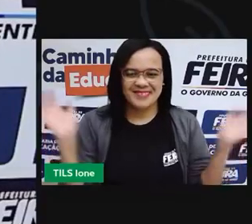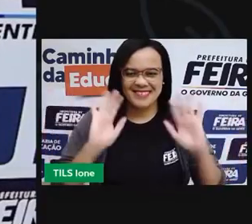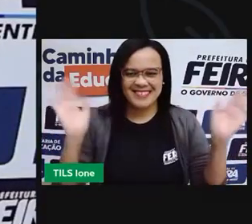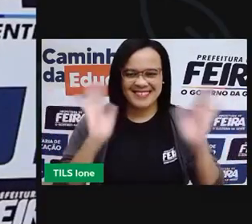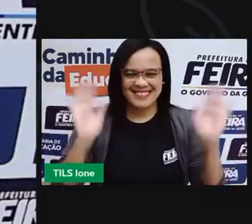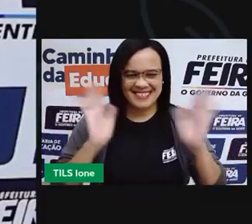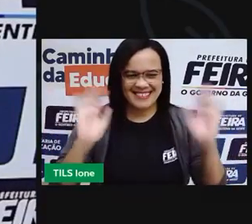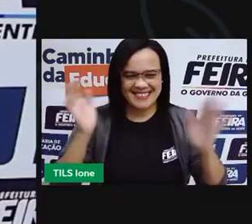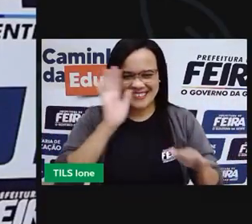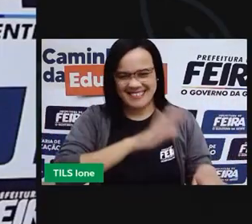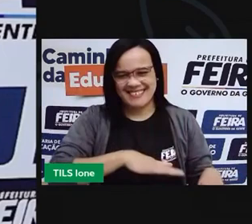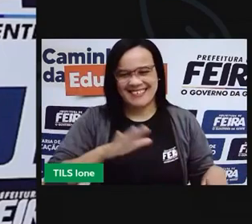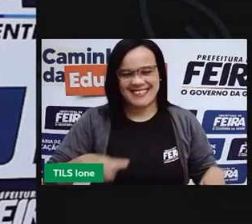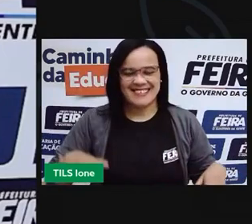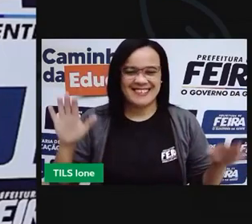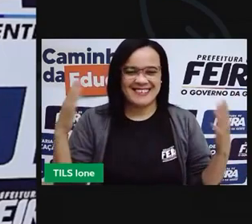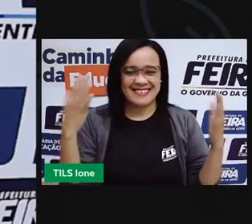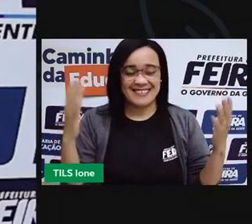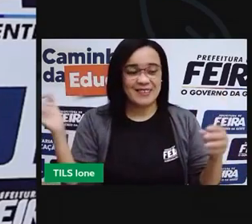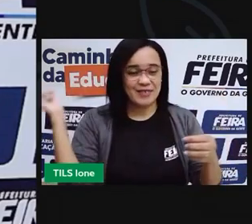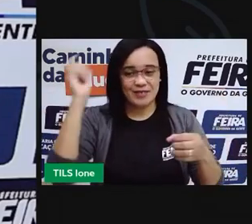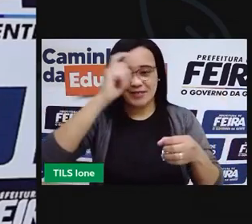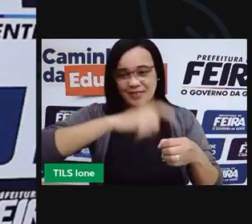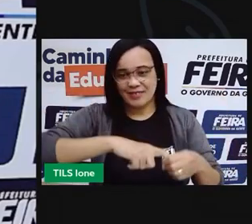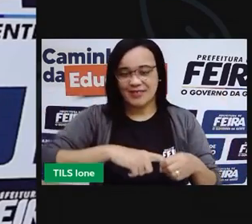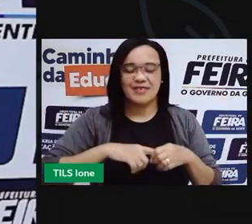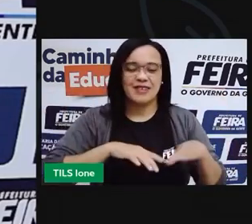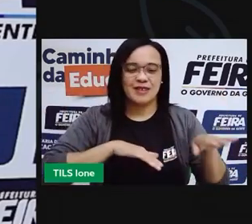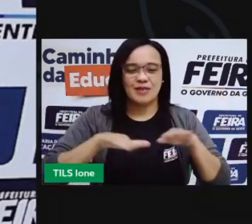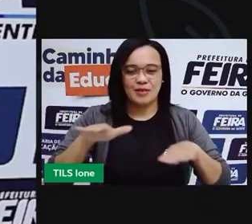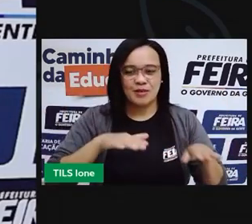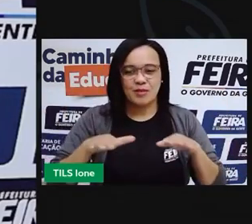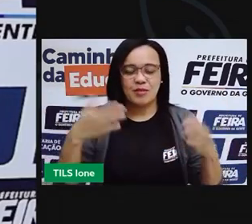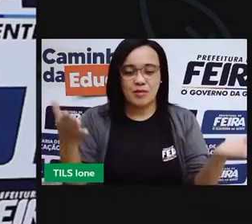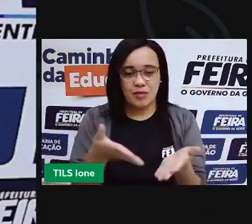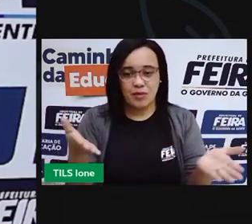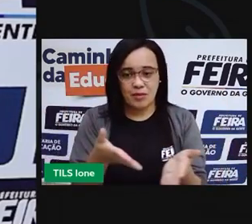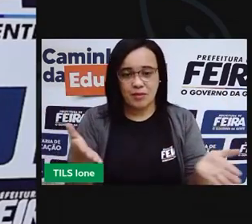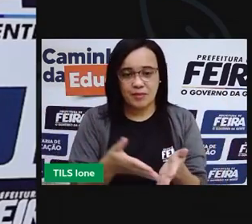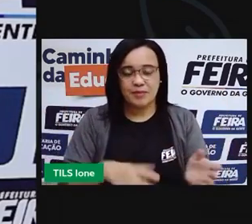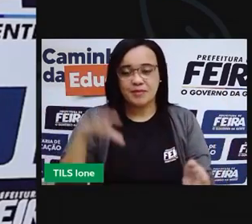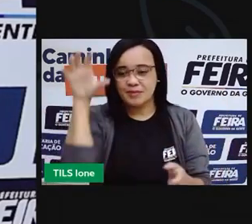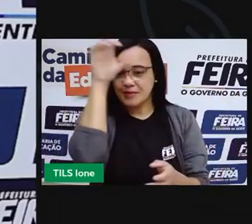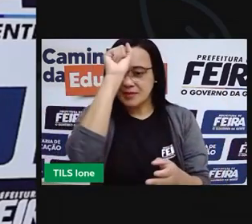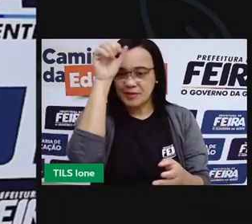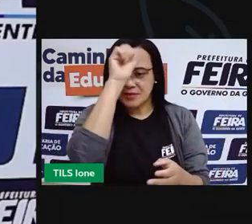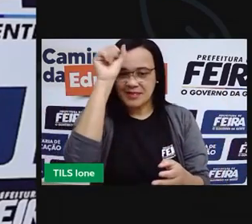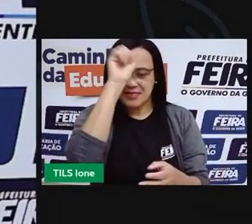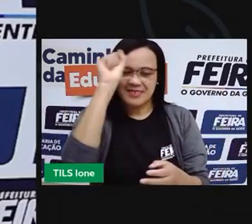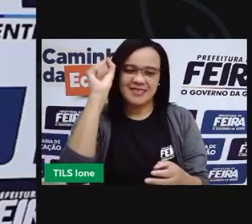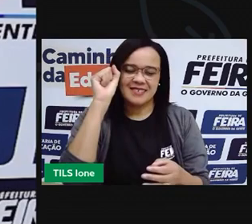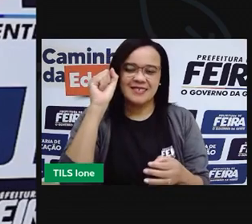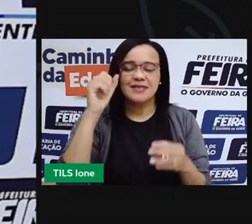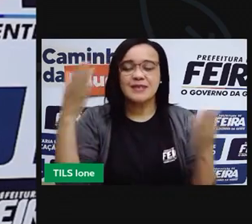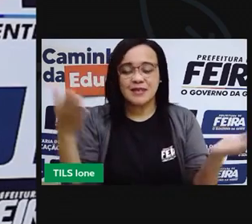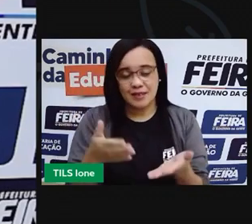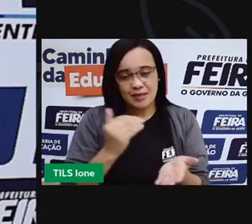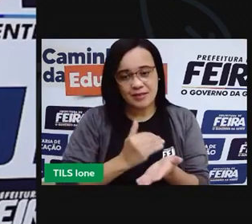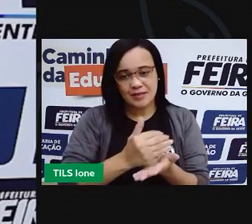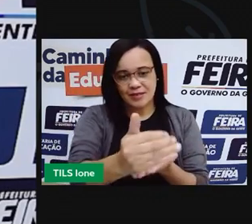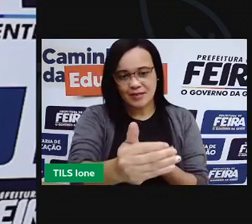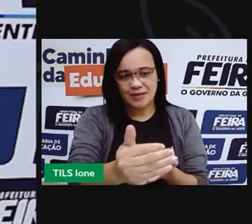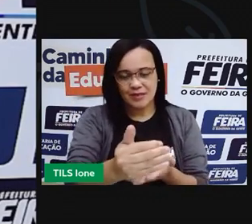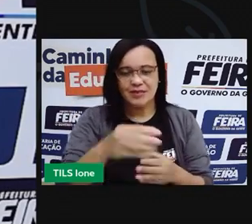Olá, criançada! Voltamos para o nosso momento de aprendizagem. Agora a gente vai dar continuidade com a aula